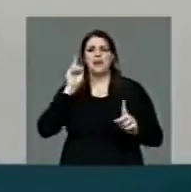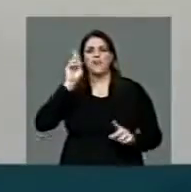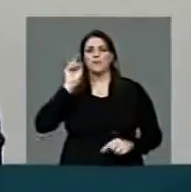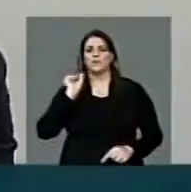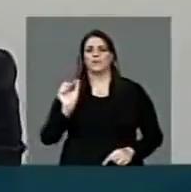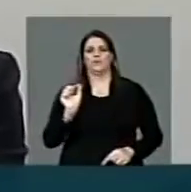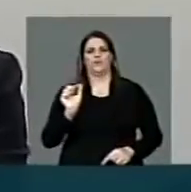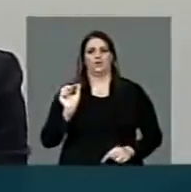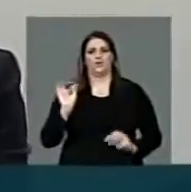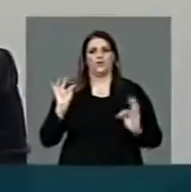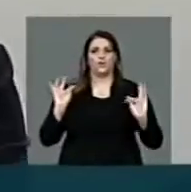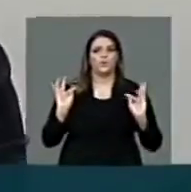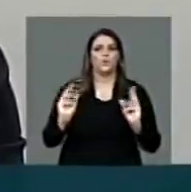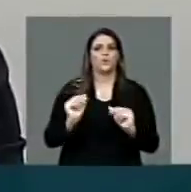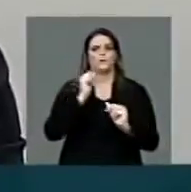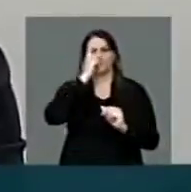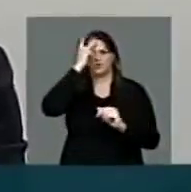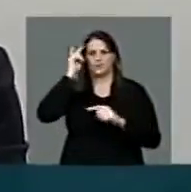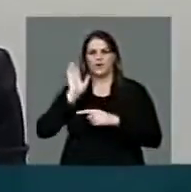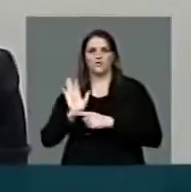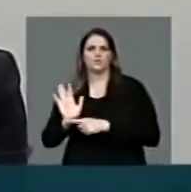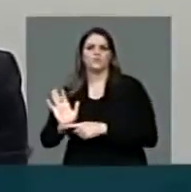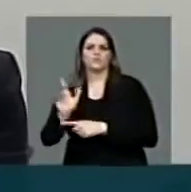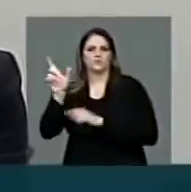mediador dos programas,